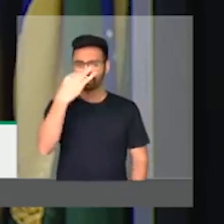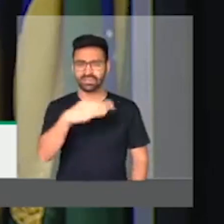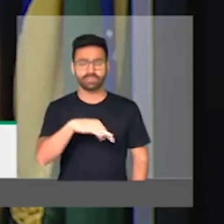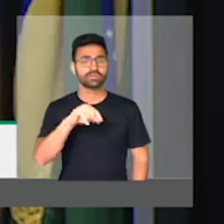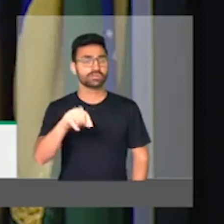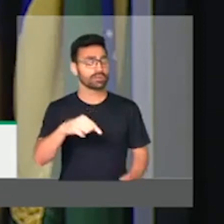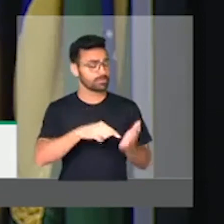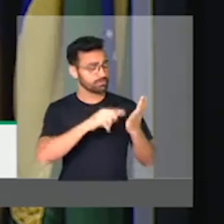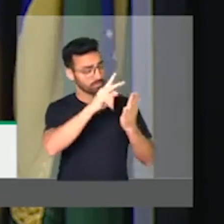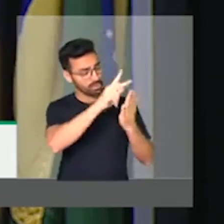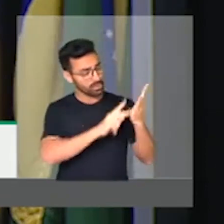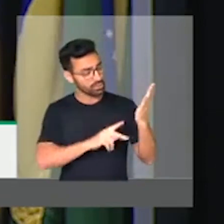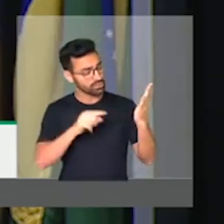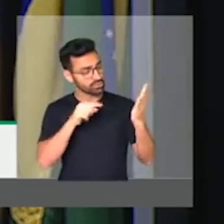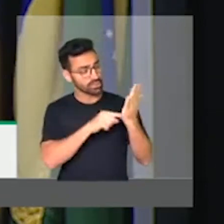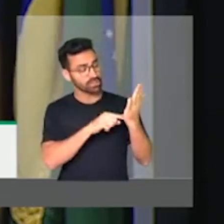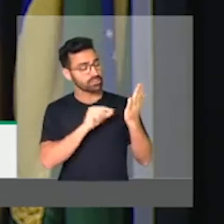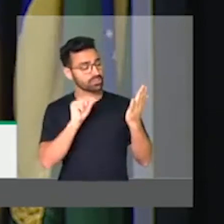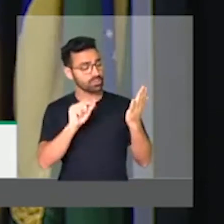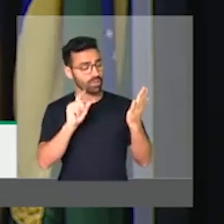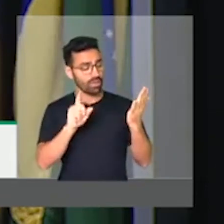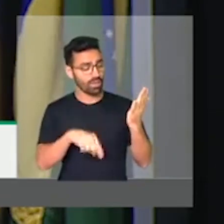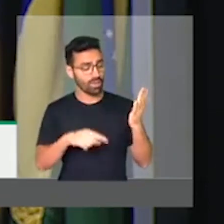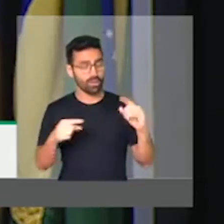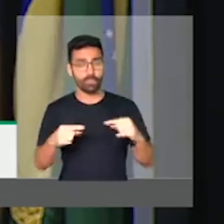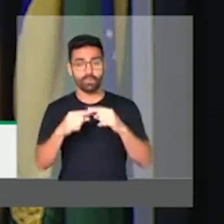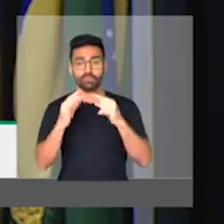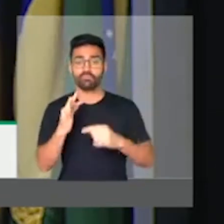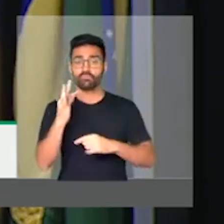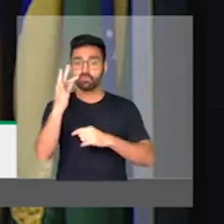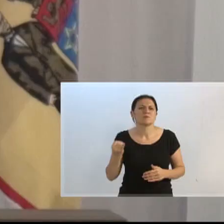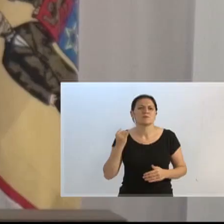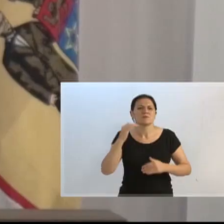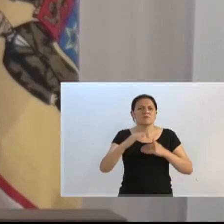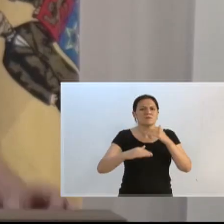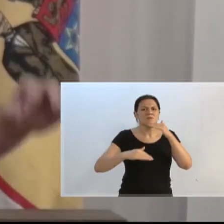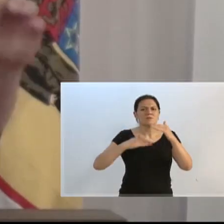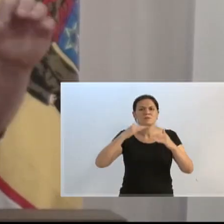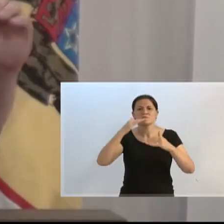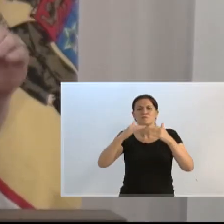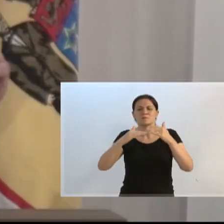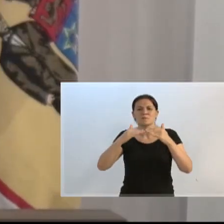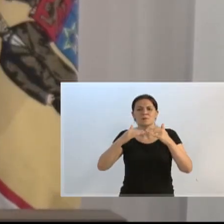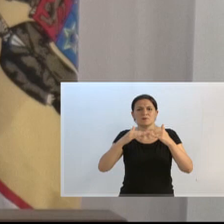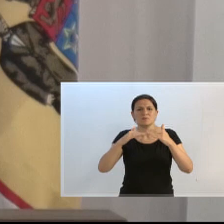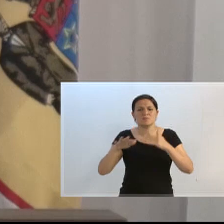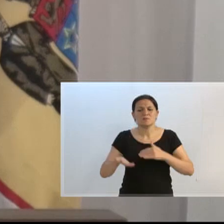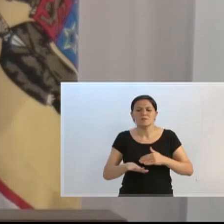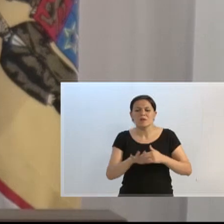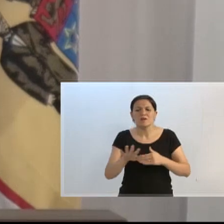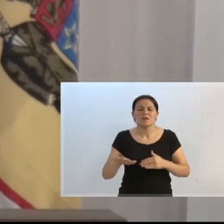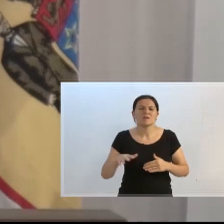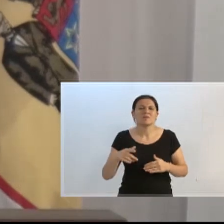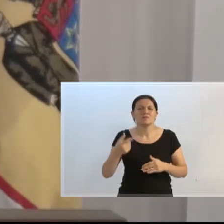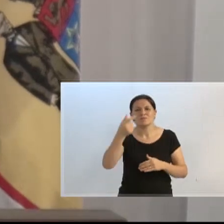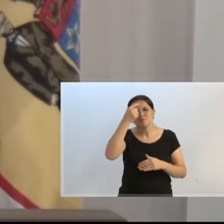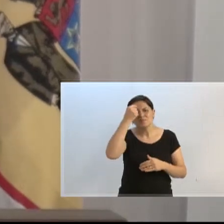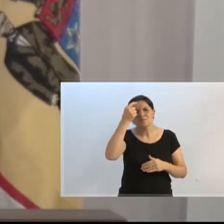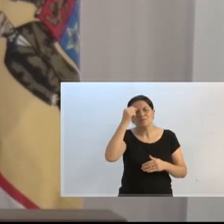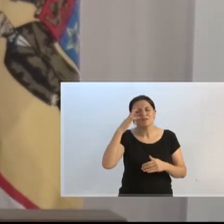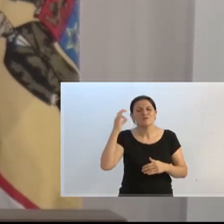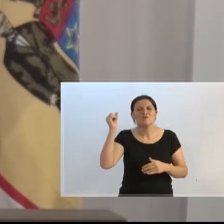de iniciativa da ex-vereadora Mirim, Natália dos Santos, apresentado em plenário pelo presidente da